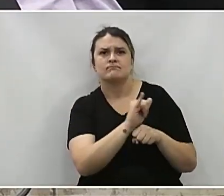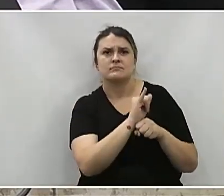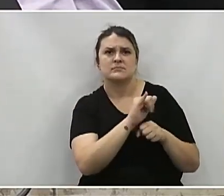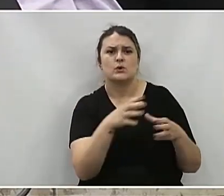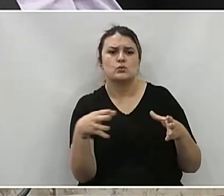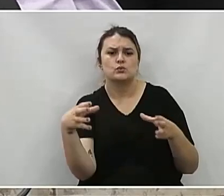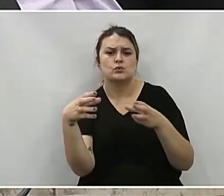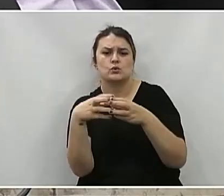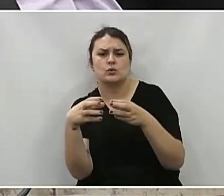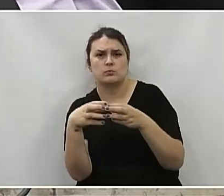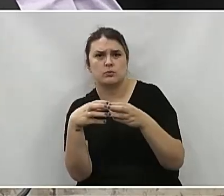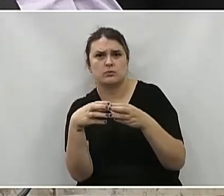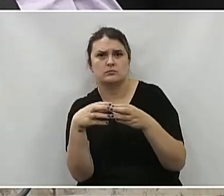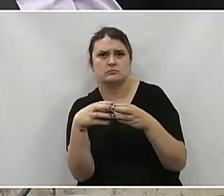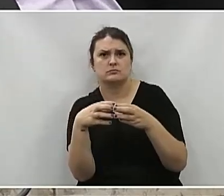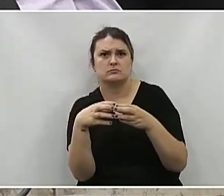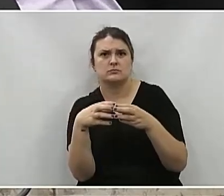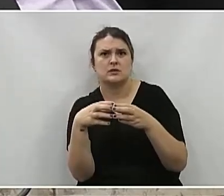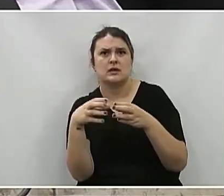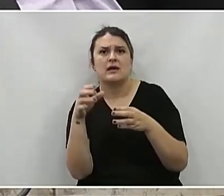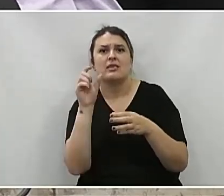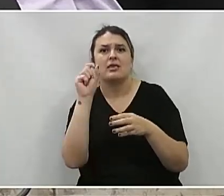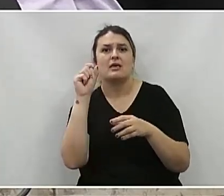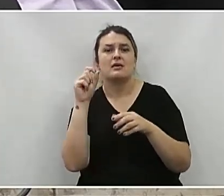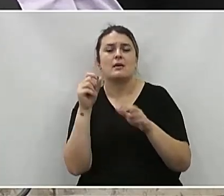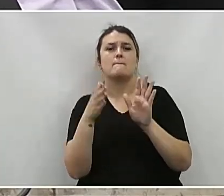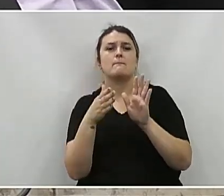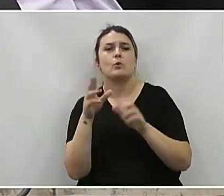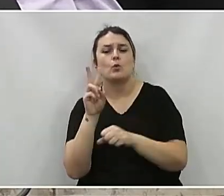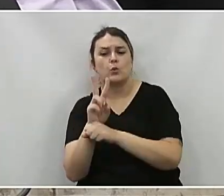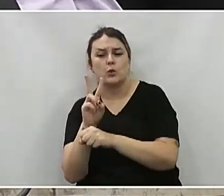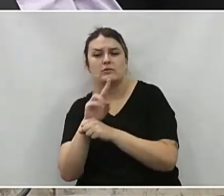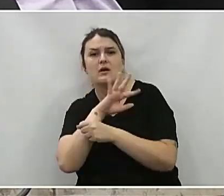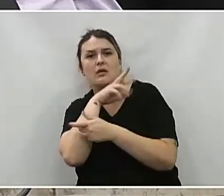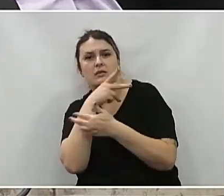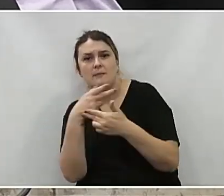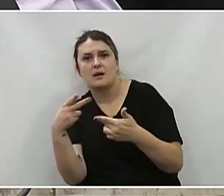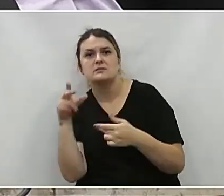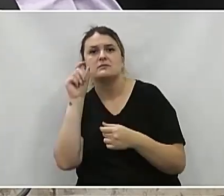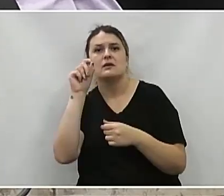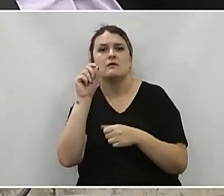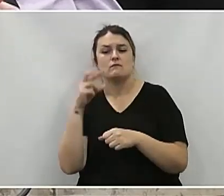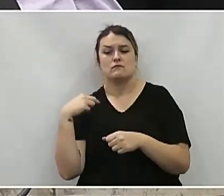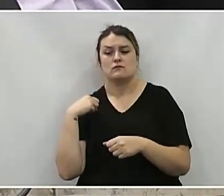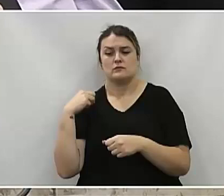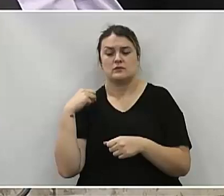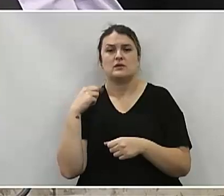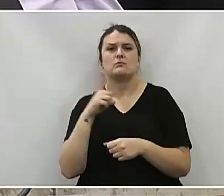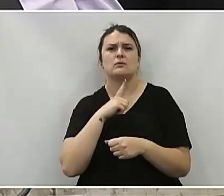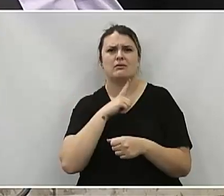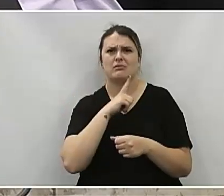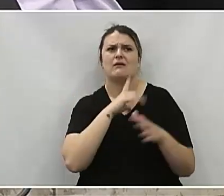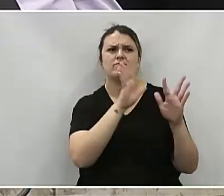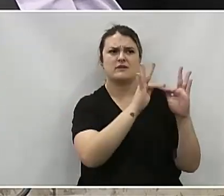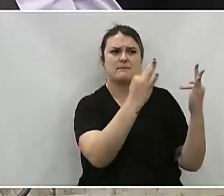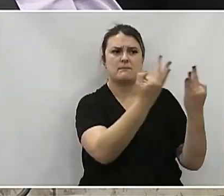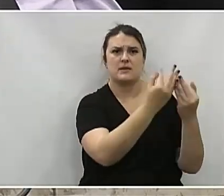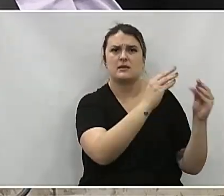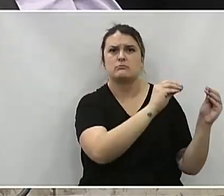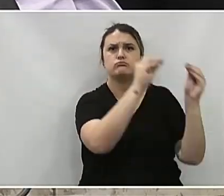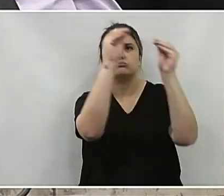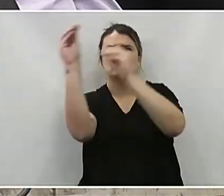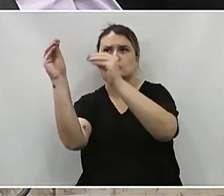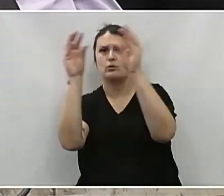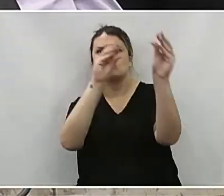forma coletiva com todos os grupos dos protetores Independentes de animais porque várias famílias que estão sendo